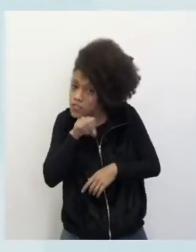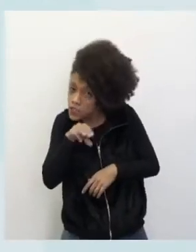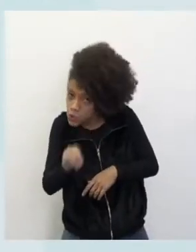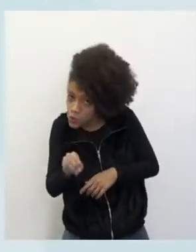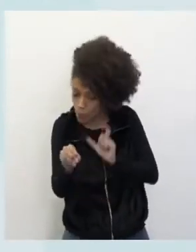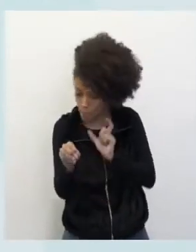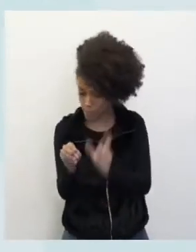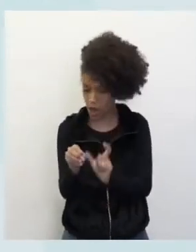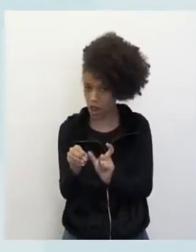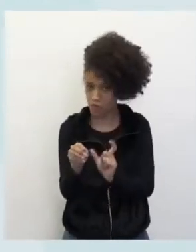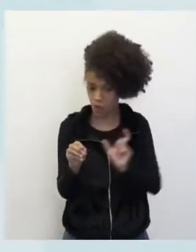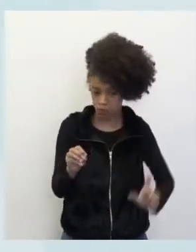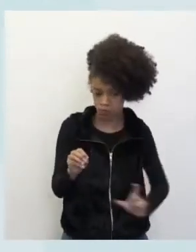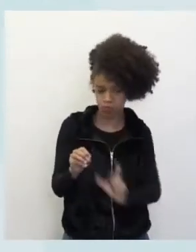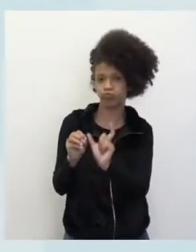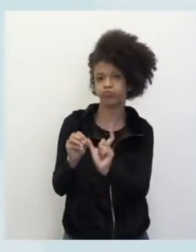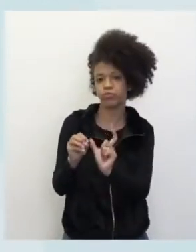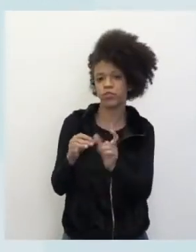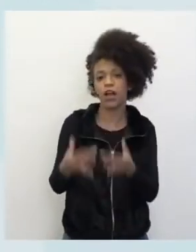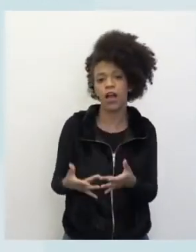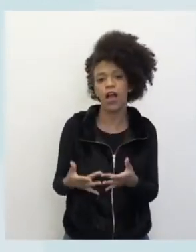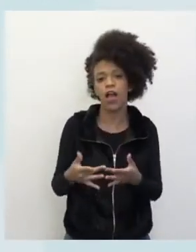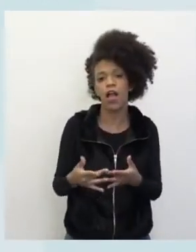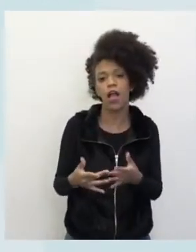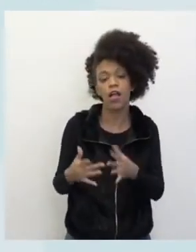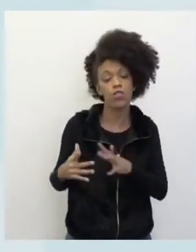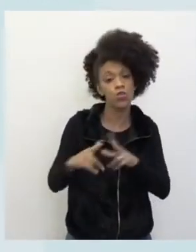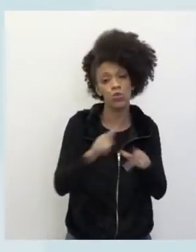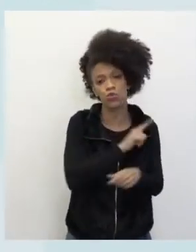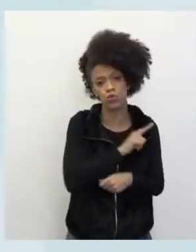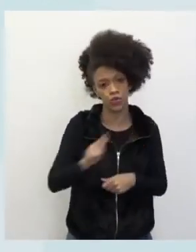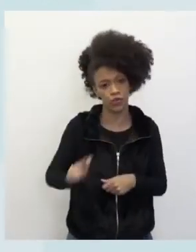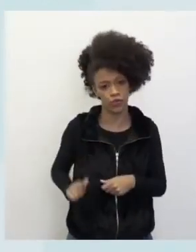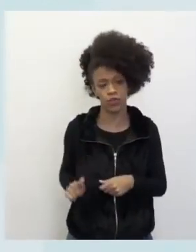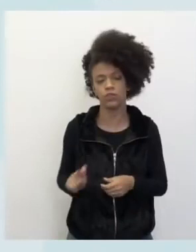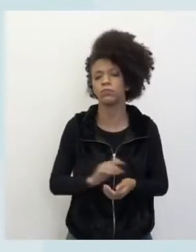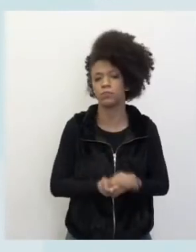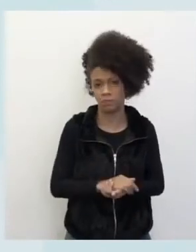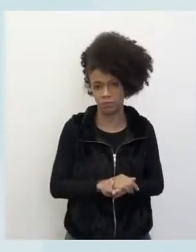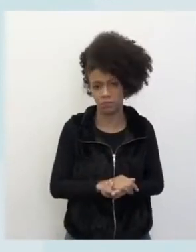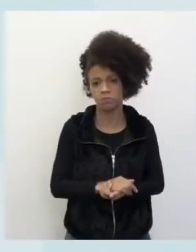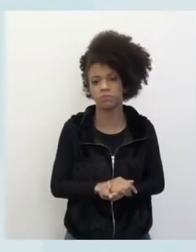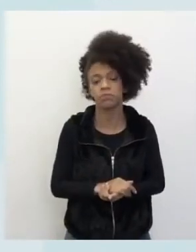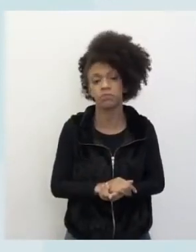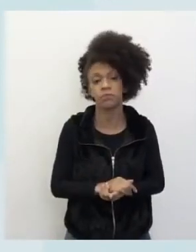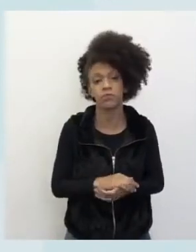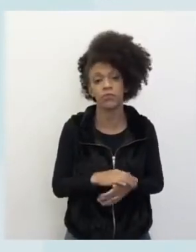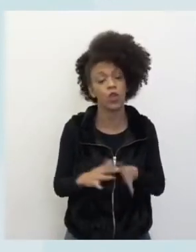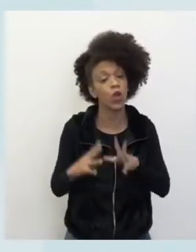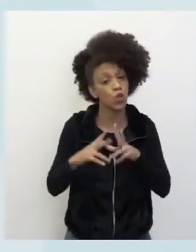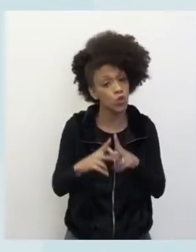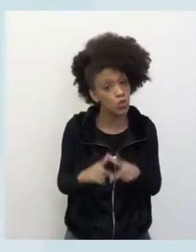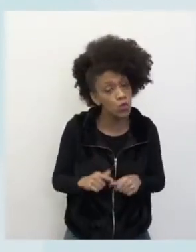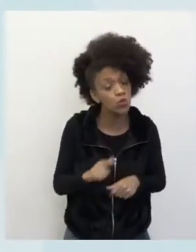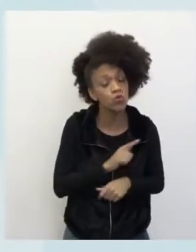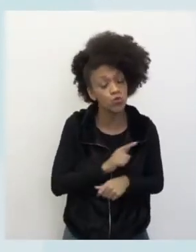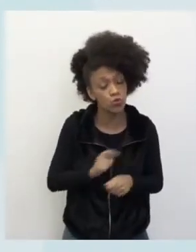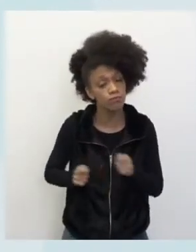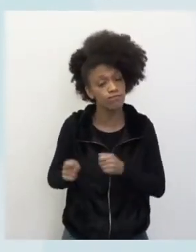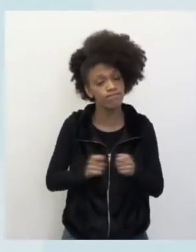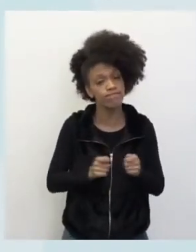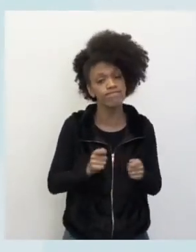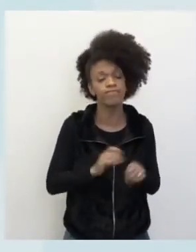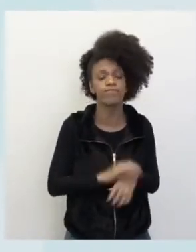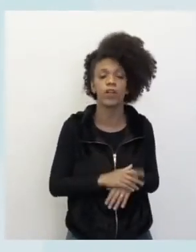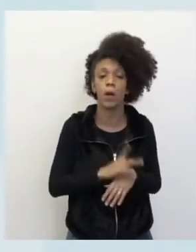Diz a democracia é o governo do povo. Logo, todos são governantes. A Vitória diz,